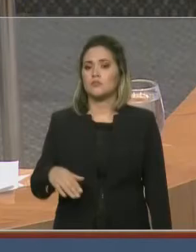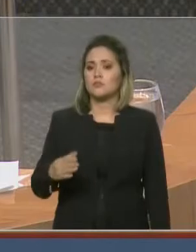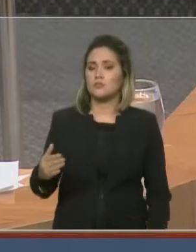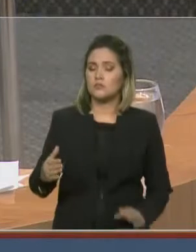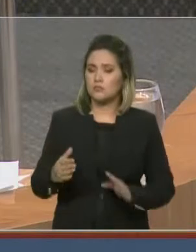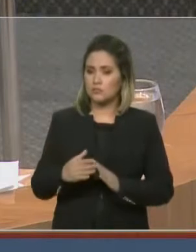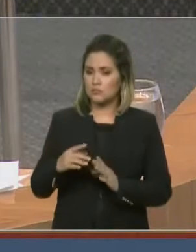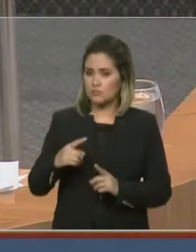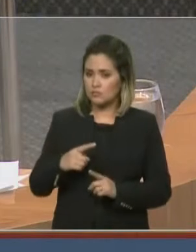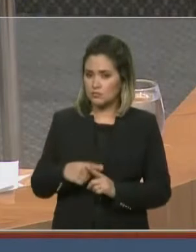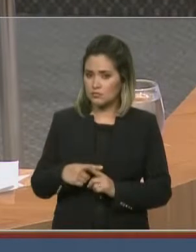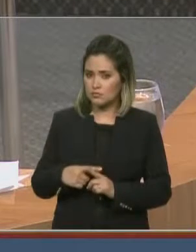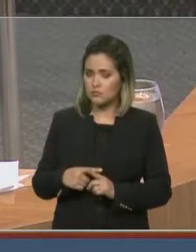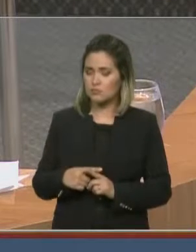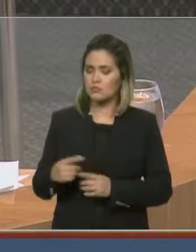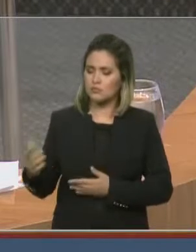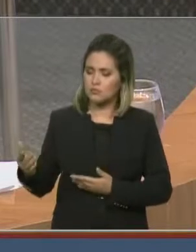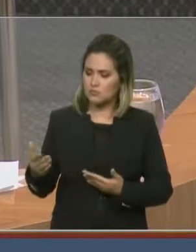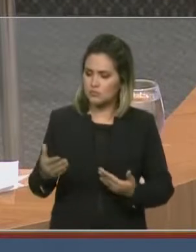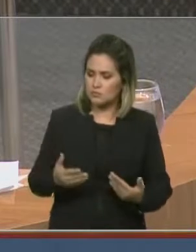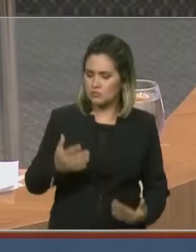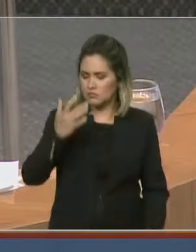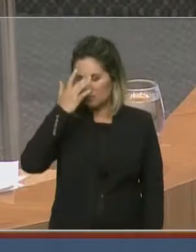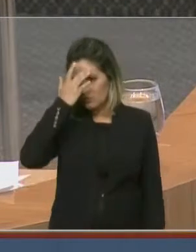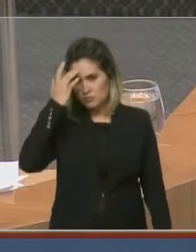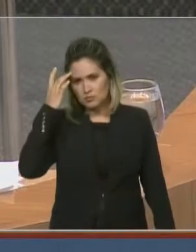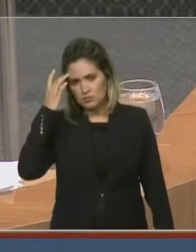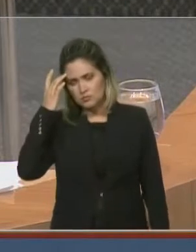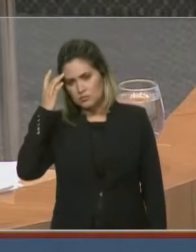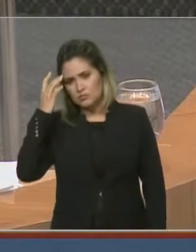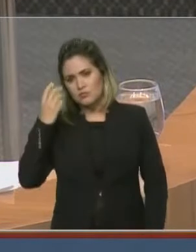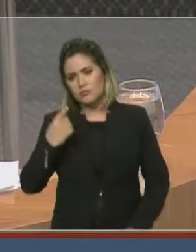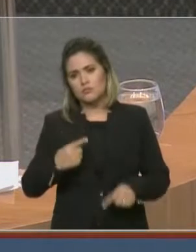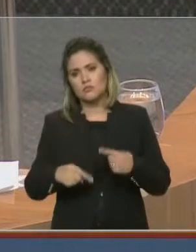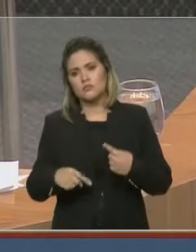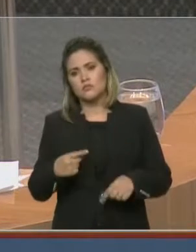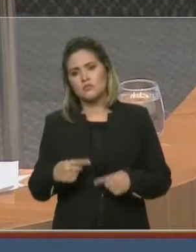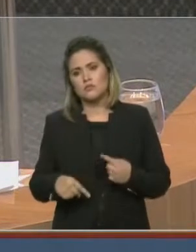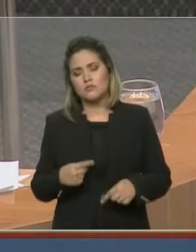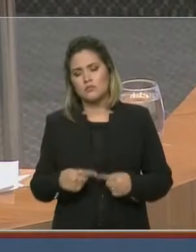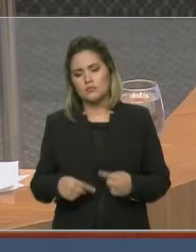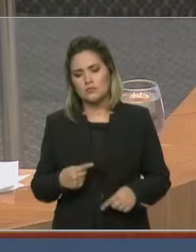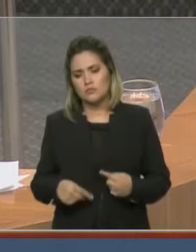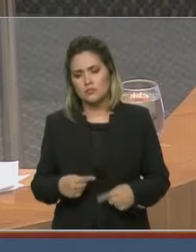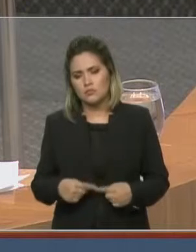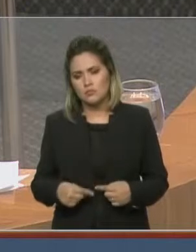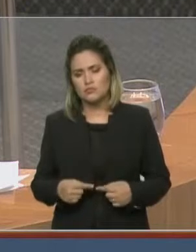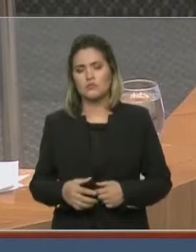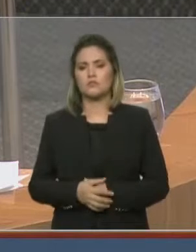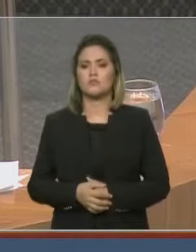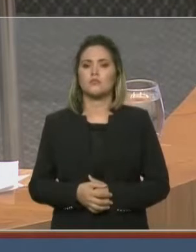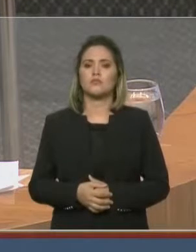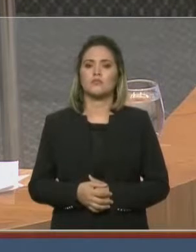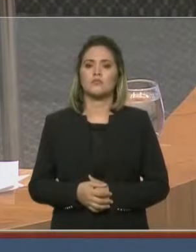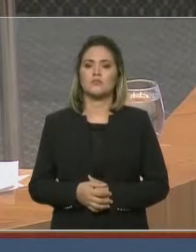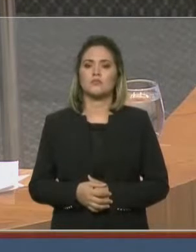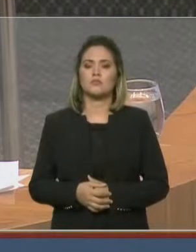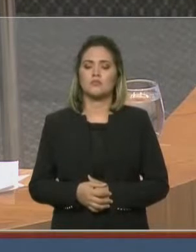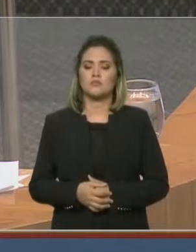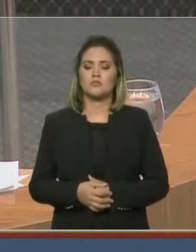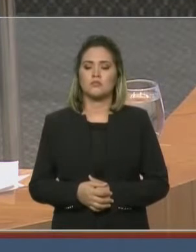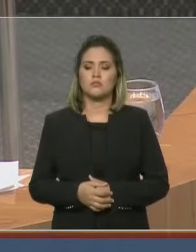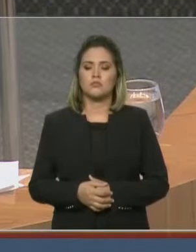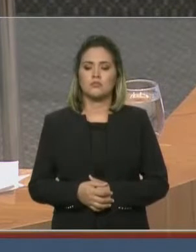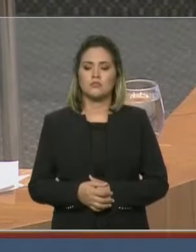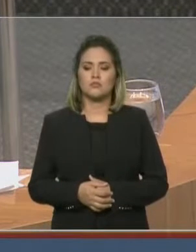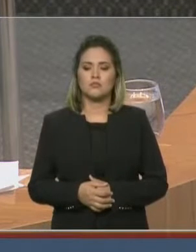essa discussão, ou melhor, faz o chamamento a seu povo para essa discussão, vemos